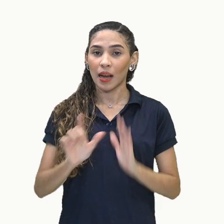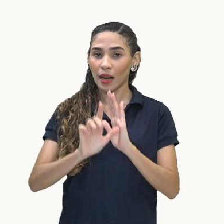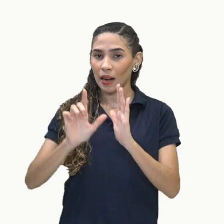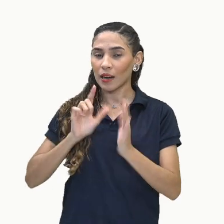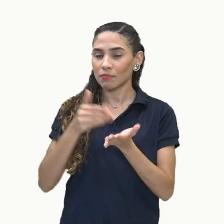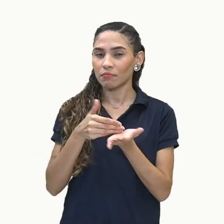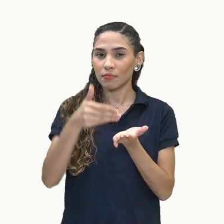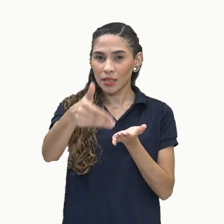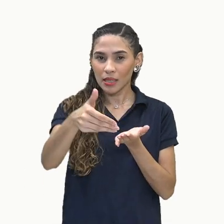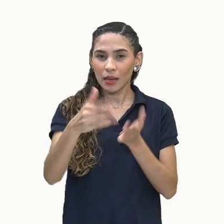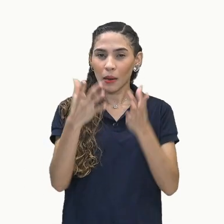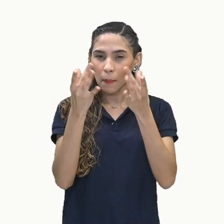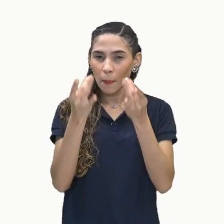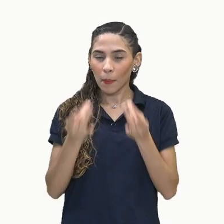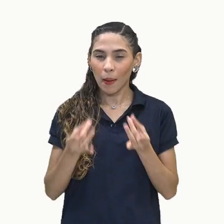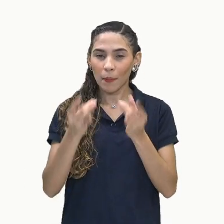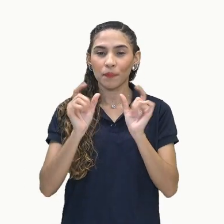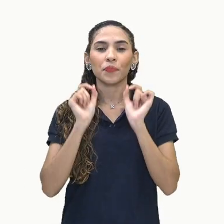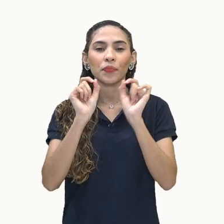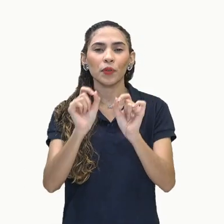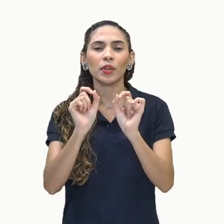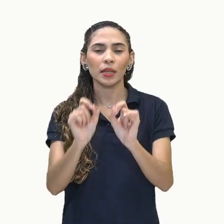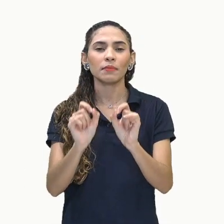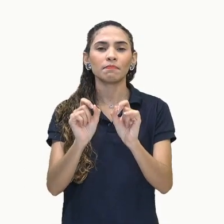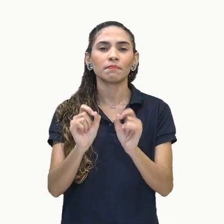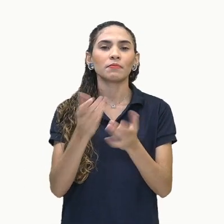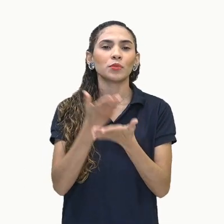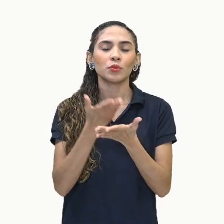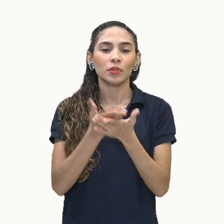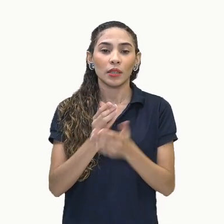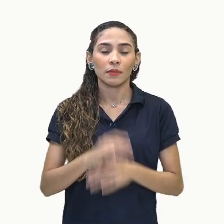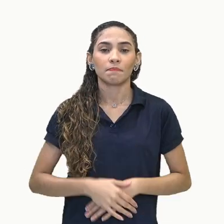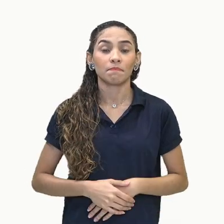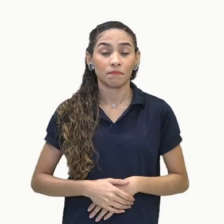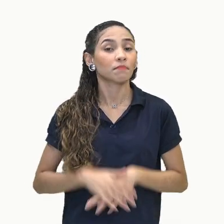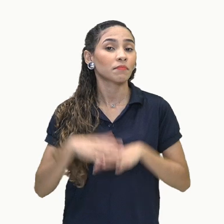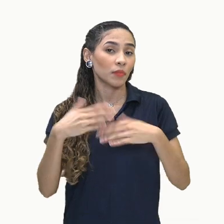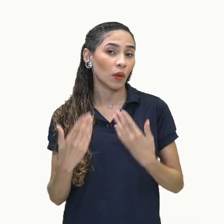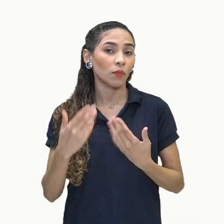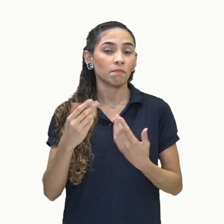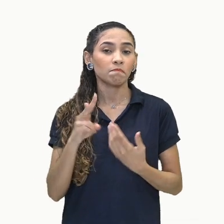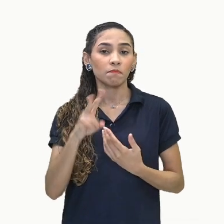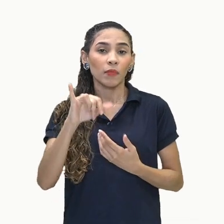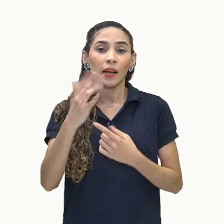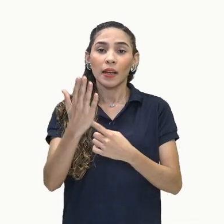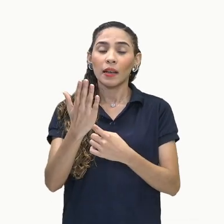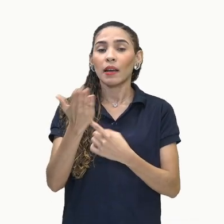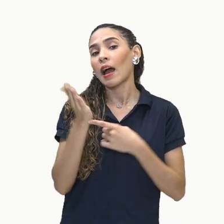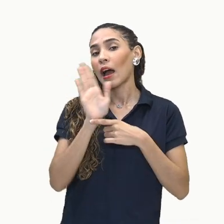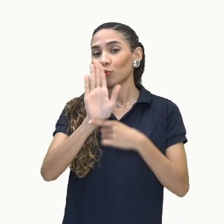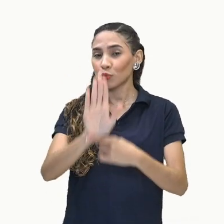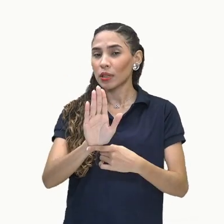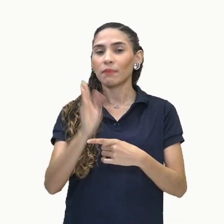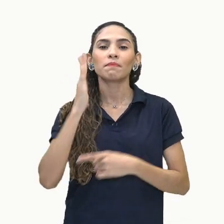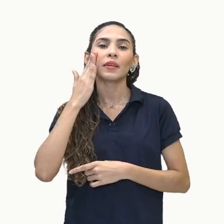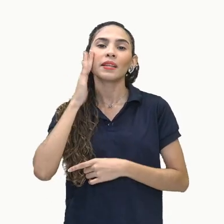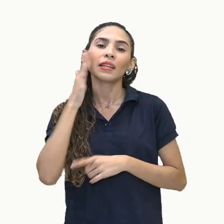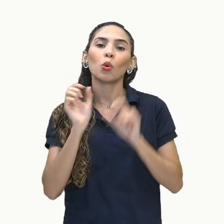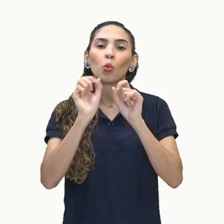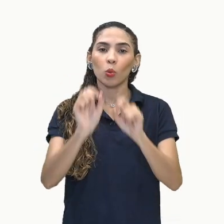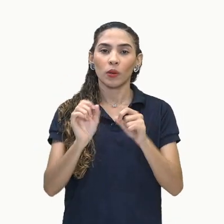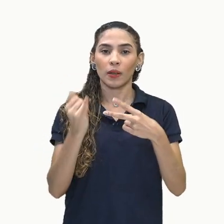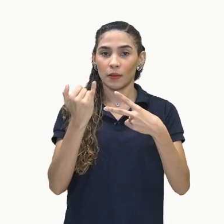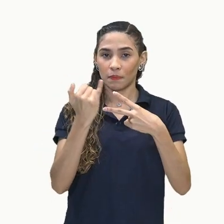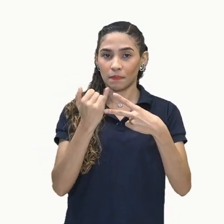aqui, vamos ver aqui algumas coisas que vai ajudar a gente a entender o que são